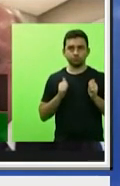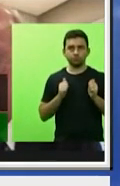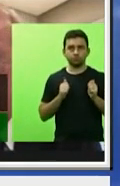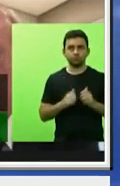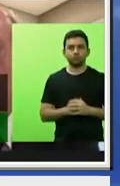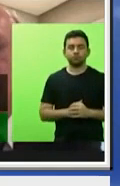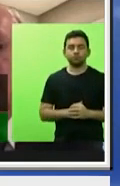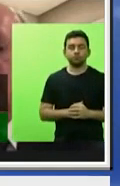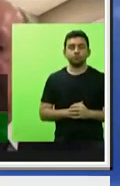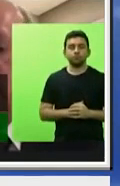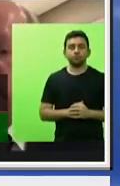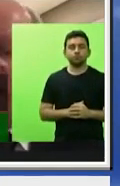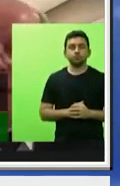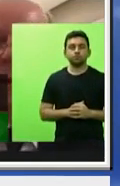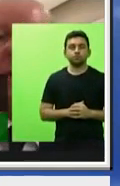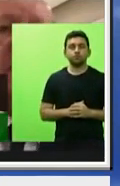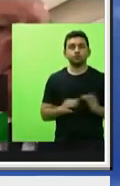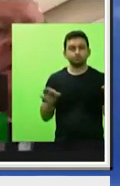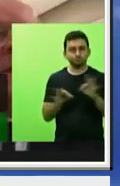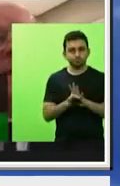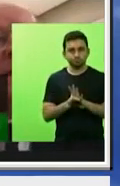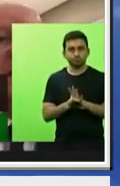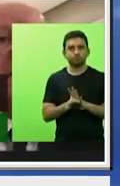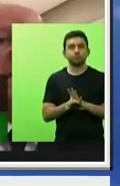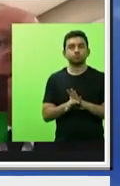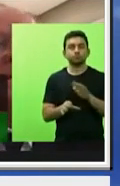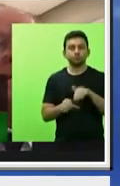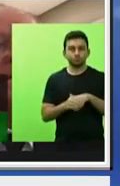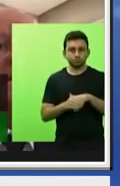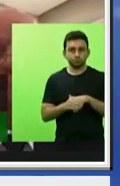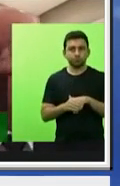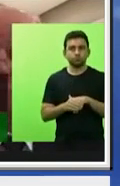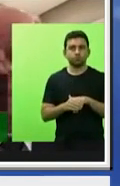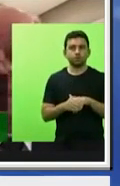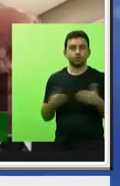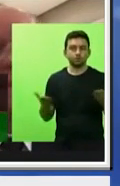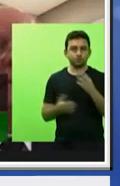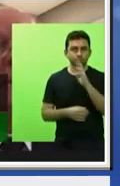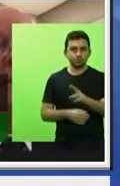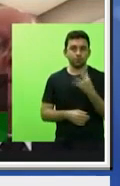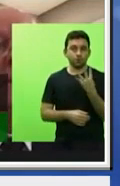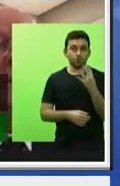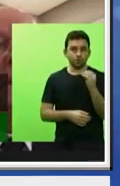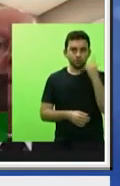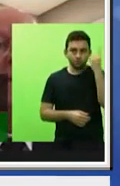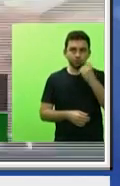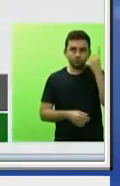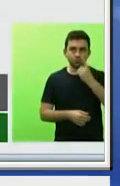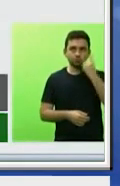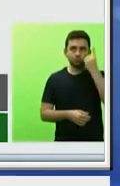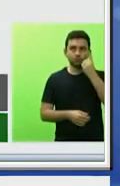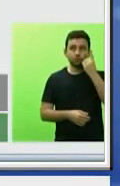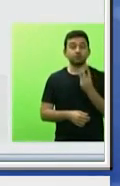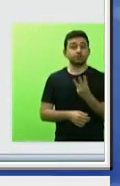o Governador Carlos Moisés da Silva foi denunciado pelo Defensor Público Ralph Zimmer Júnior é de responsabilidade